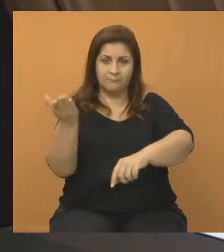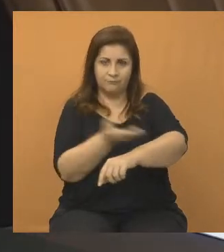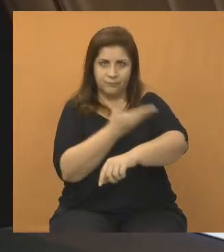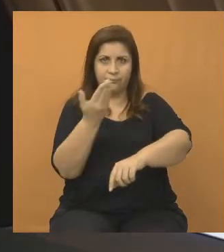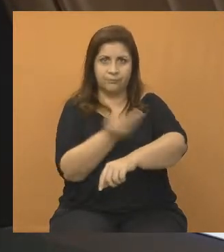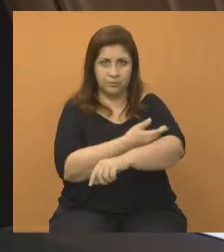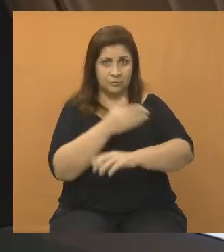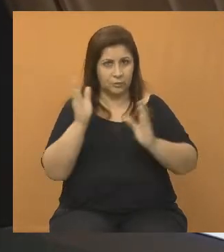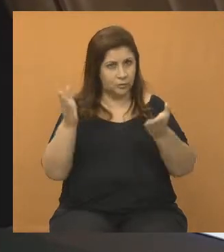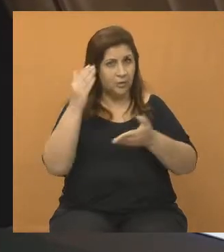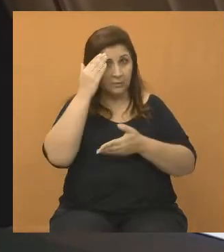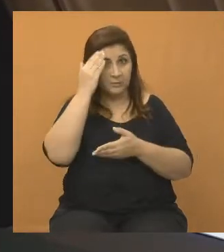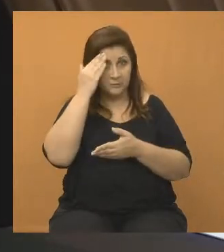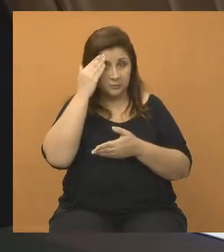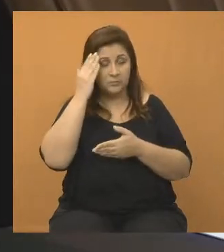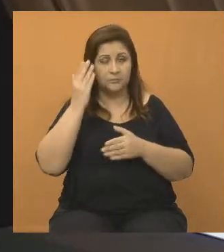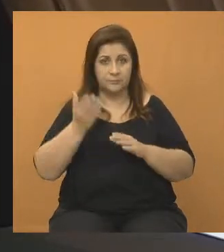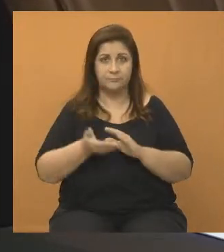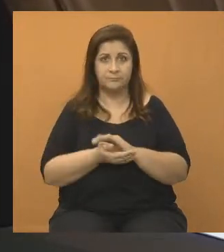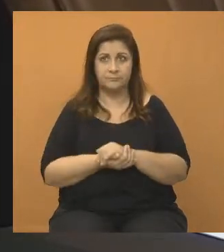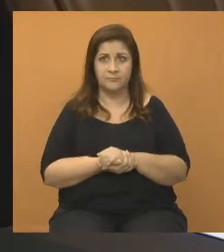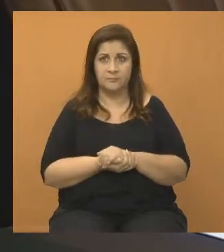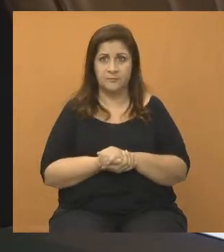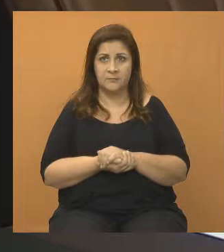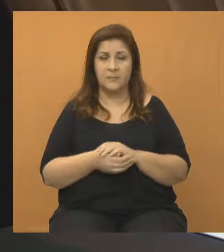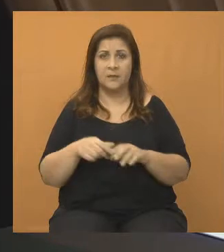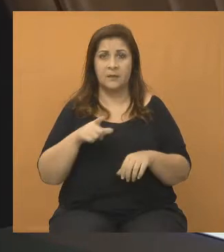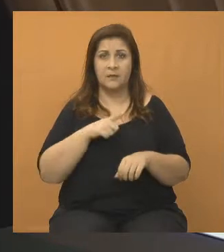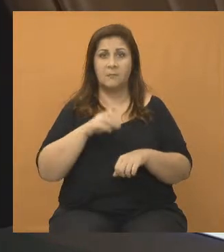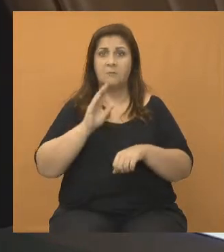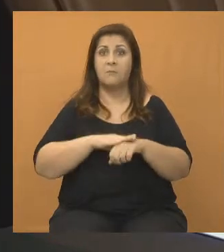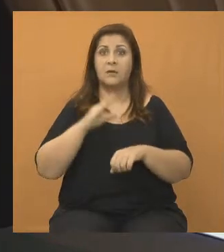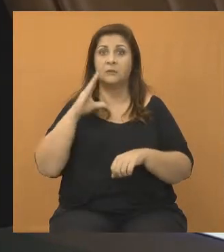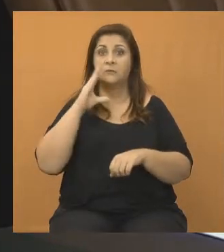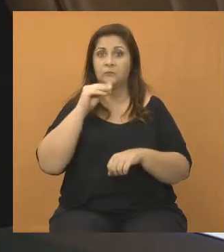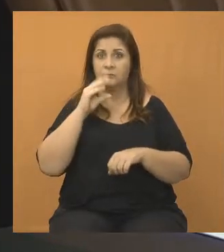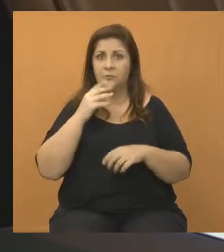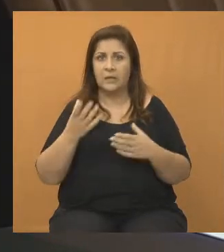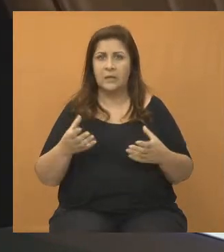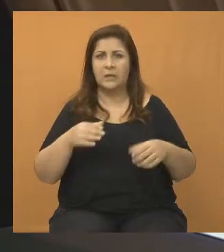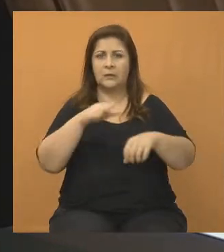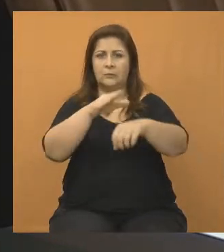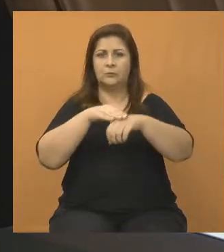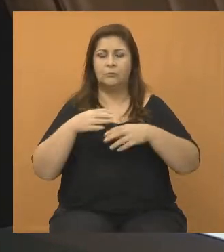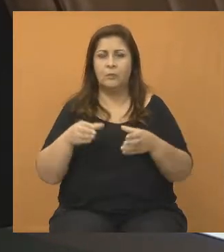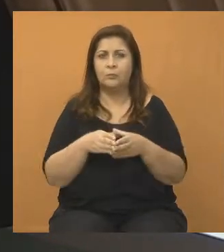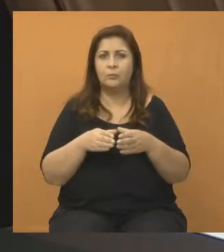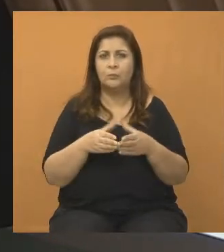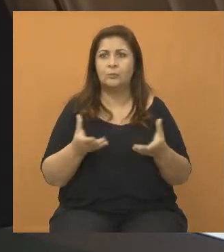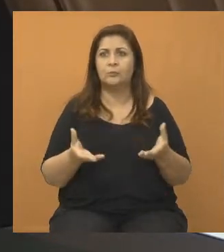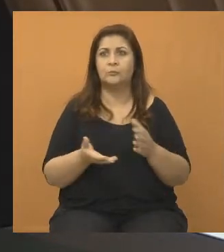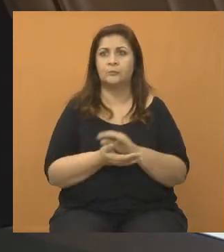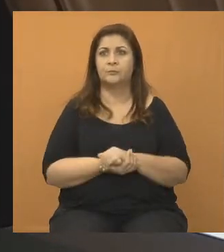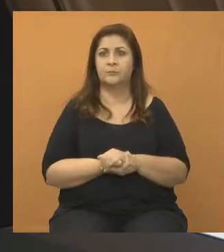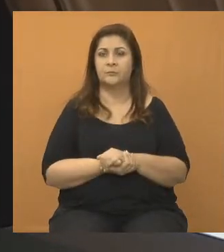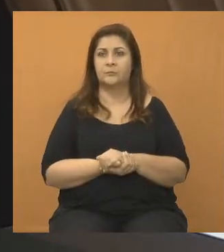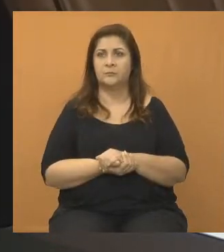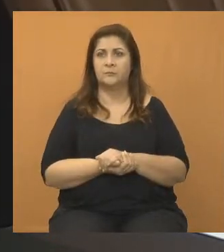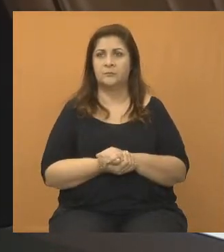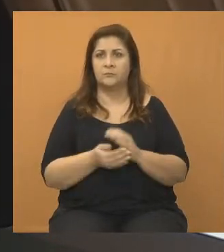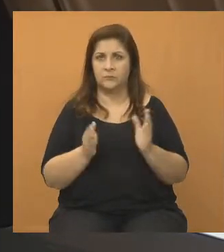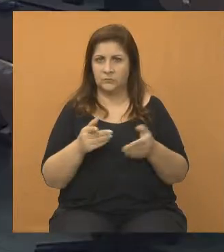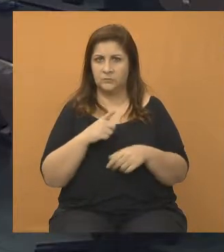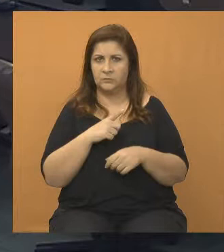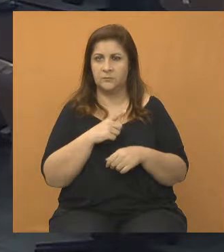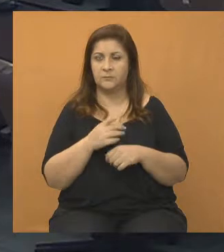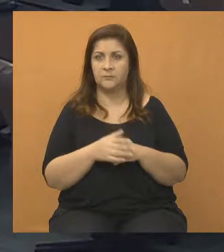exemplo. Foi pensado em talvez uma contratação de uma equipe lá mais na frente, na época. Está nesse orçamento